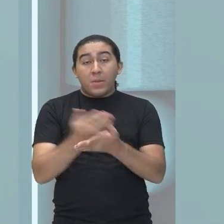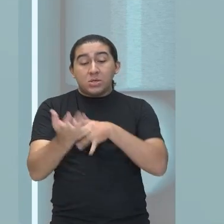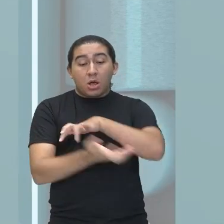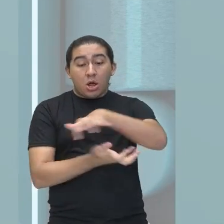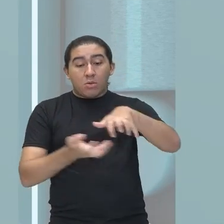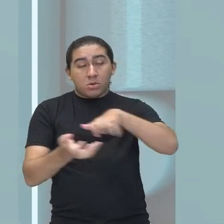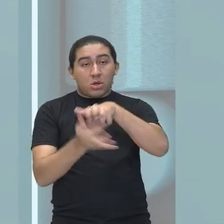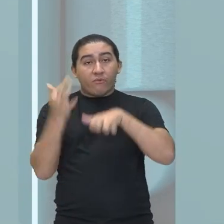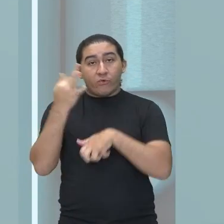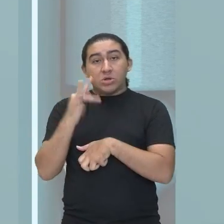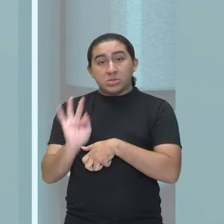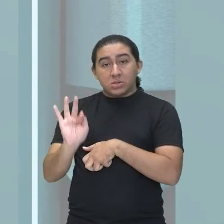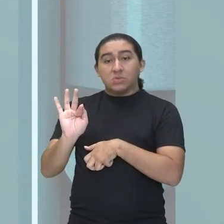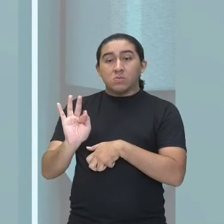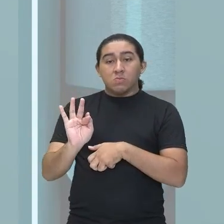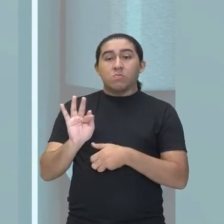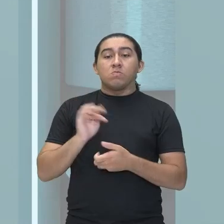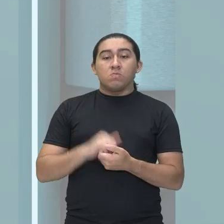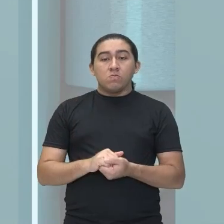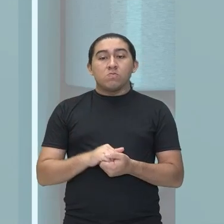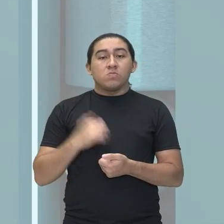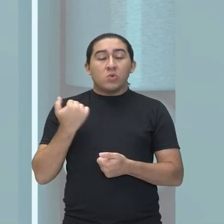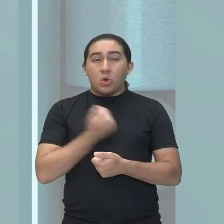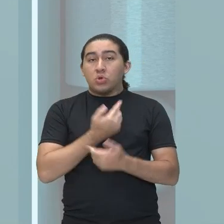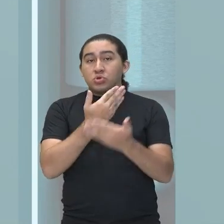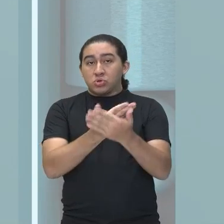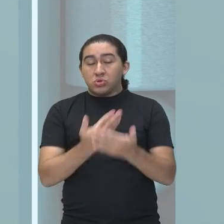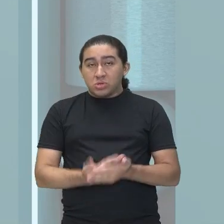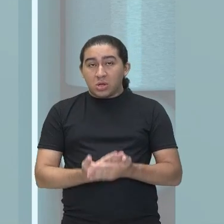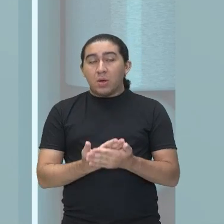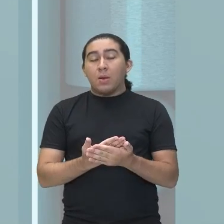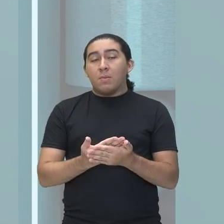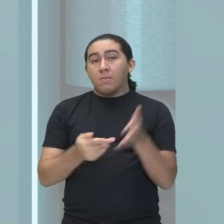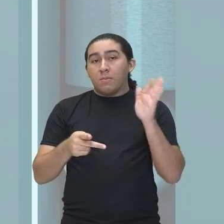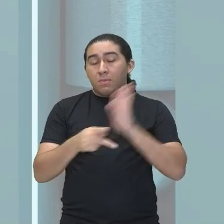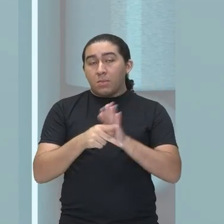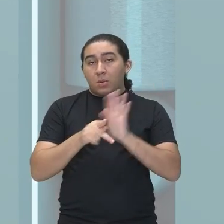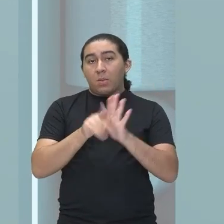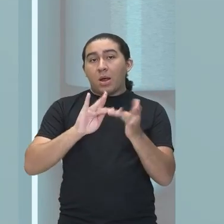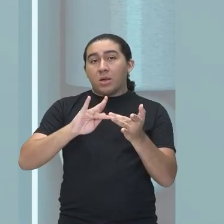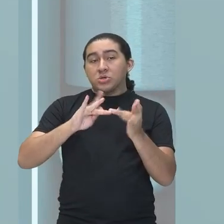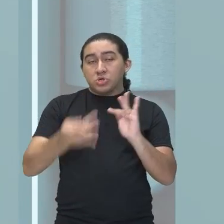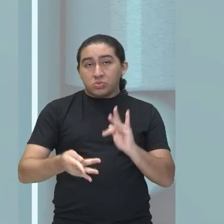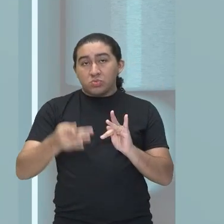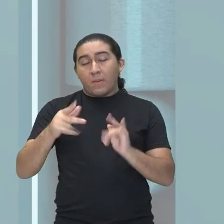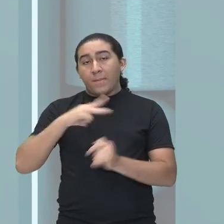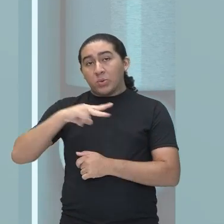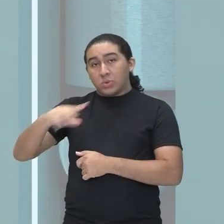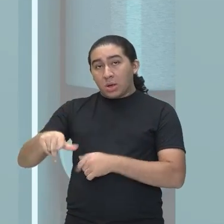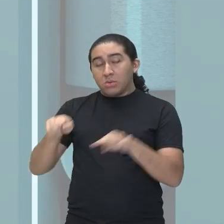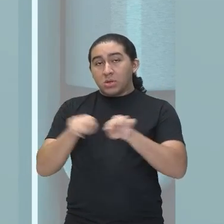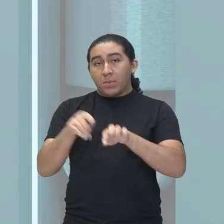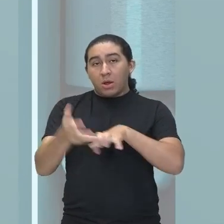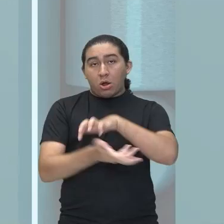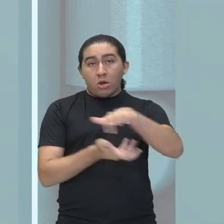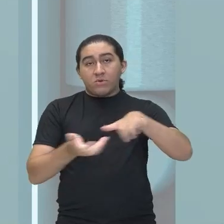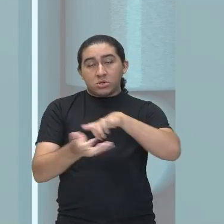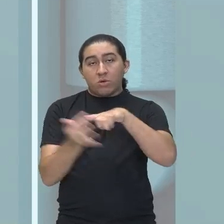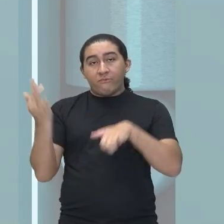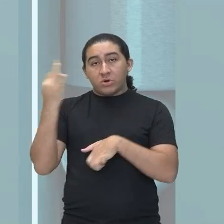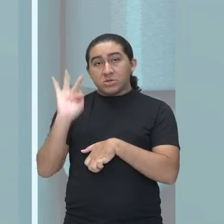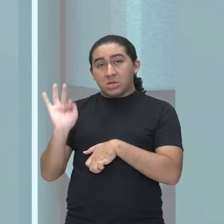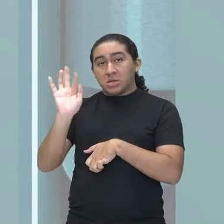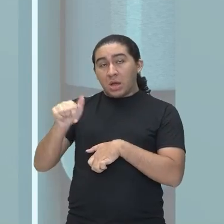anterior no arcadismo em Portugal. Lembra que nós falamos sobre a Revolução Francesa, que foi um dos